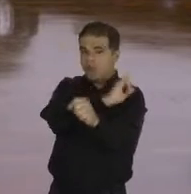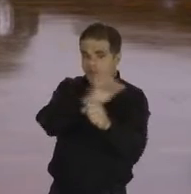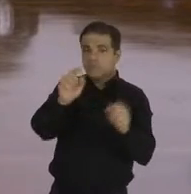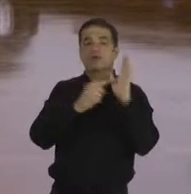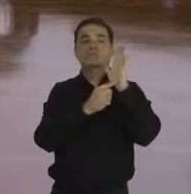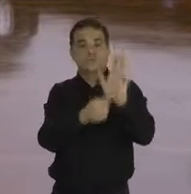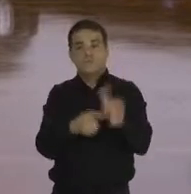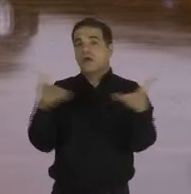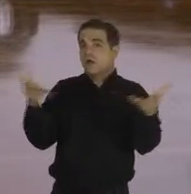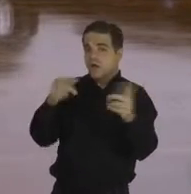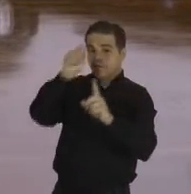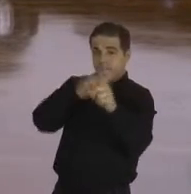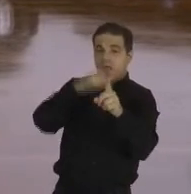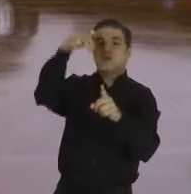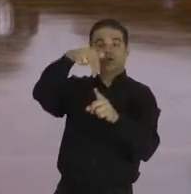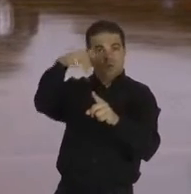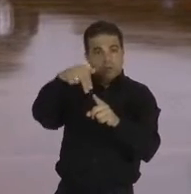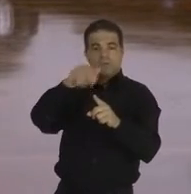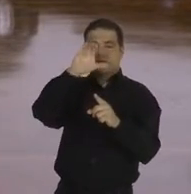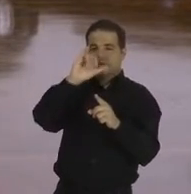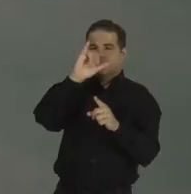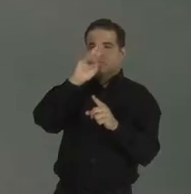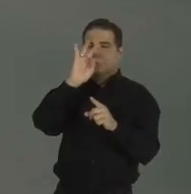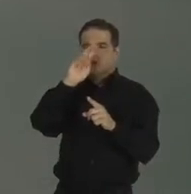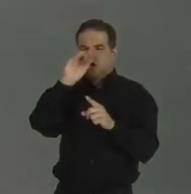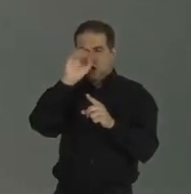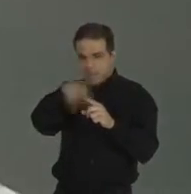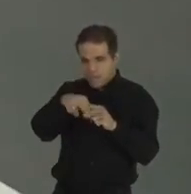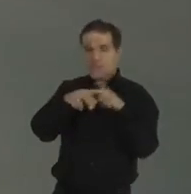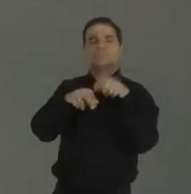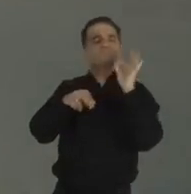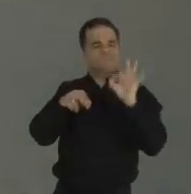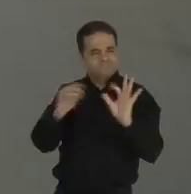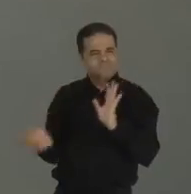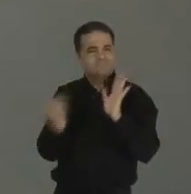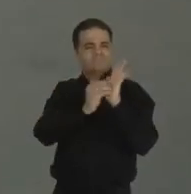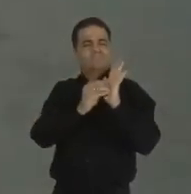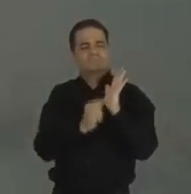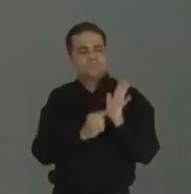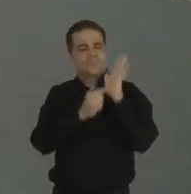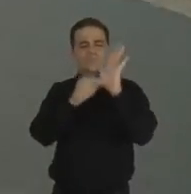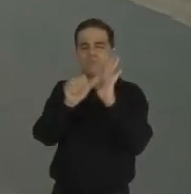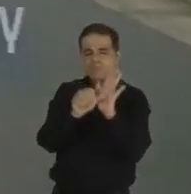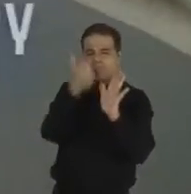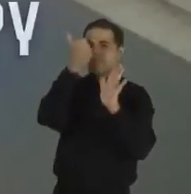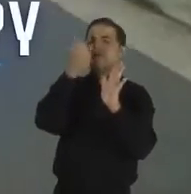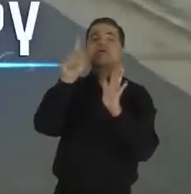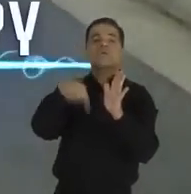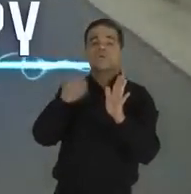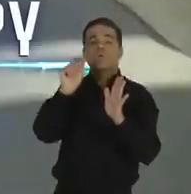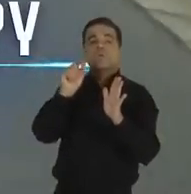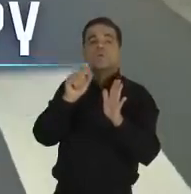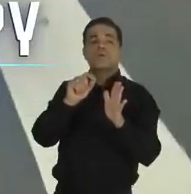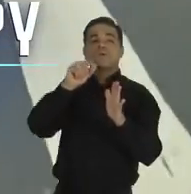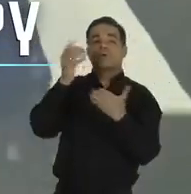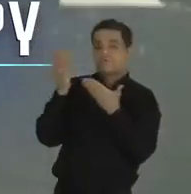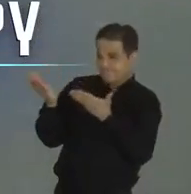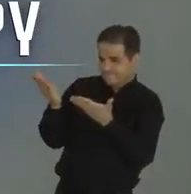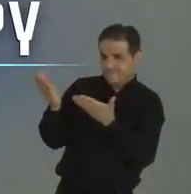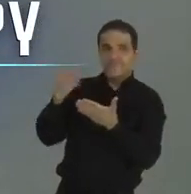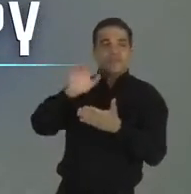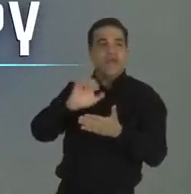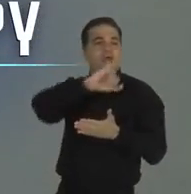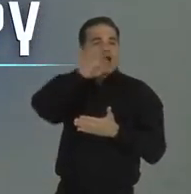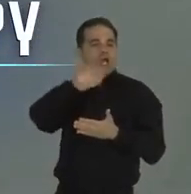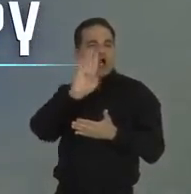apresentado agora em novembro o Citroen farol foi quando nós mostramos pela primeira vez vejam que o